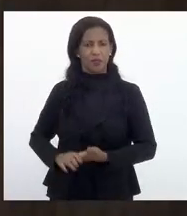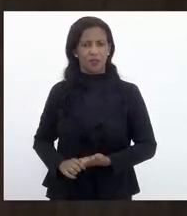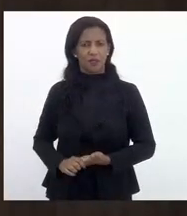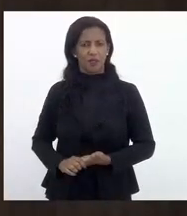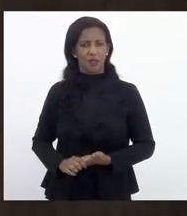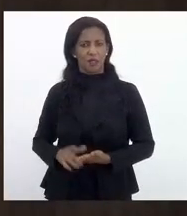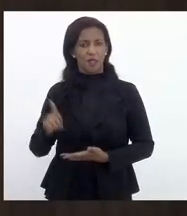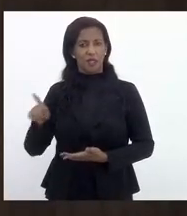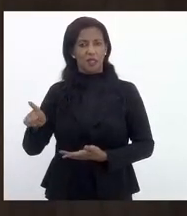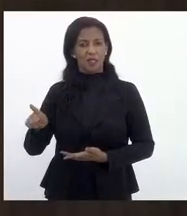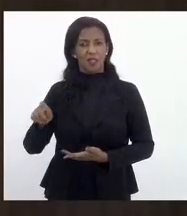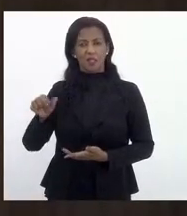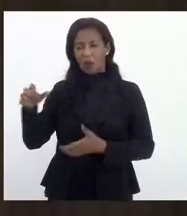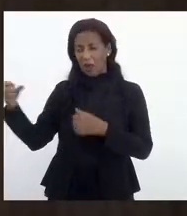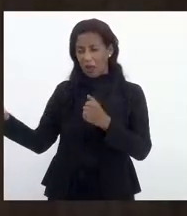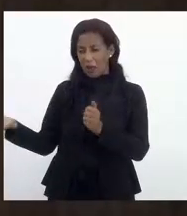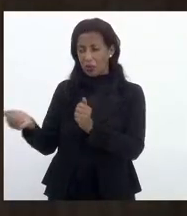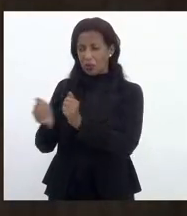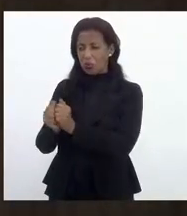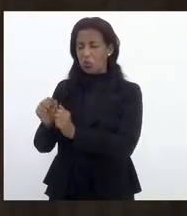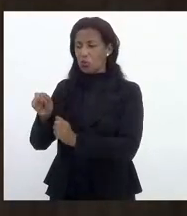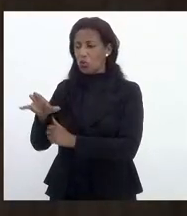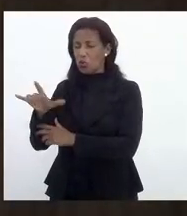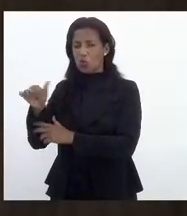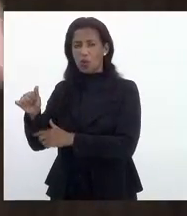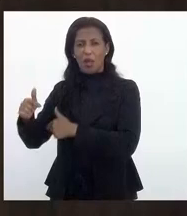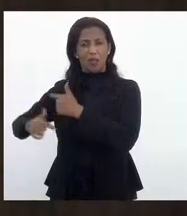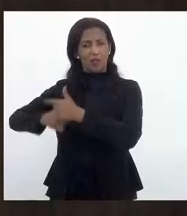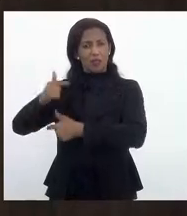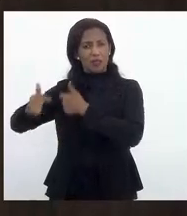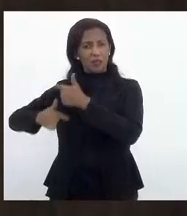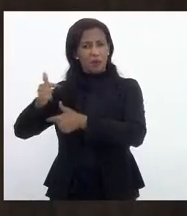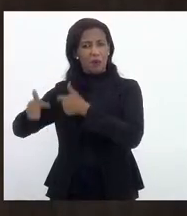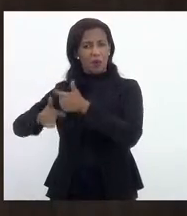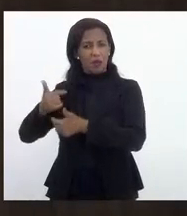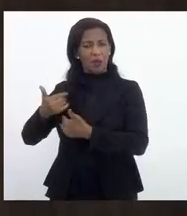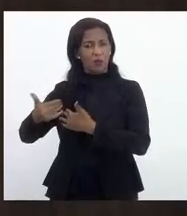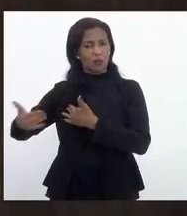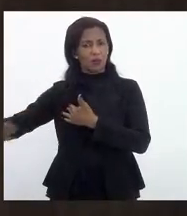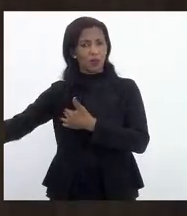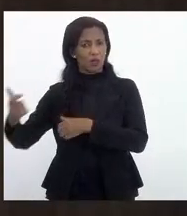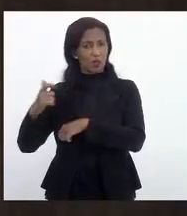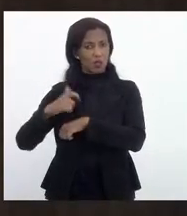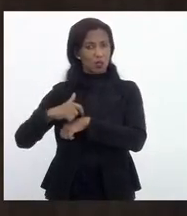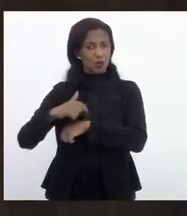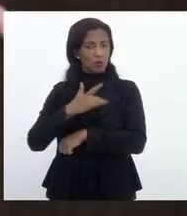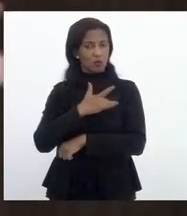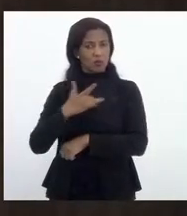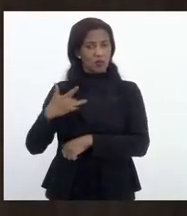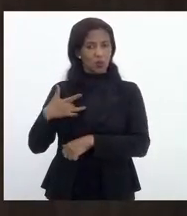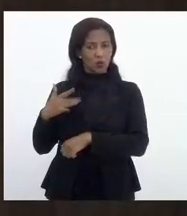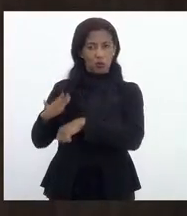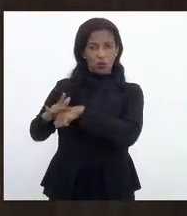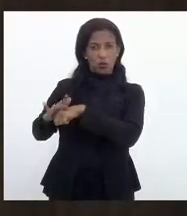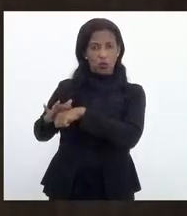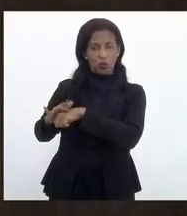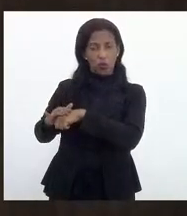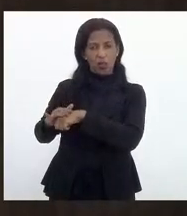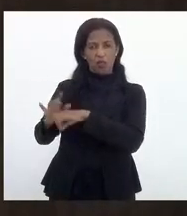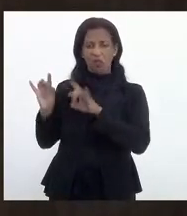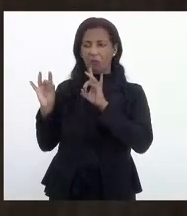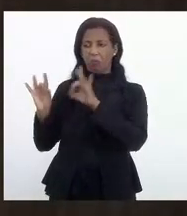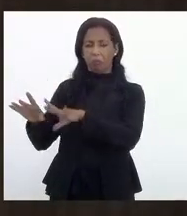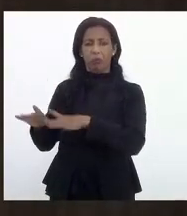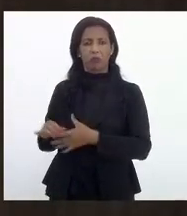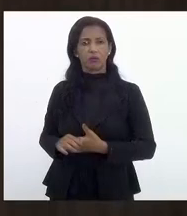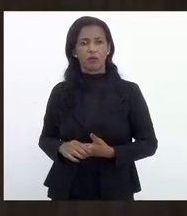estão do lado da Sucata do estado que serviram durante a sua vida toda e no momento de saúde pela agilidade for